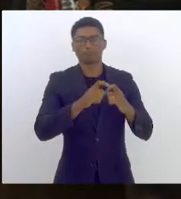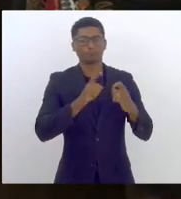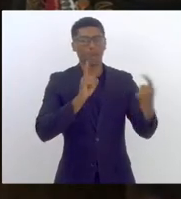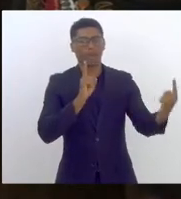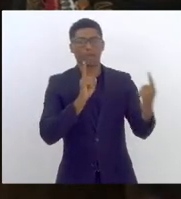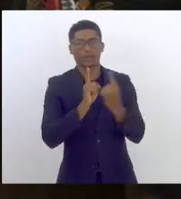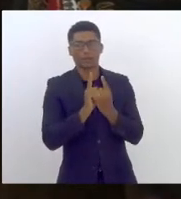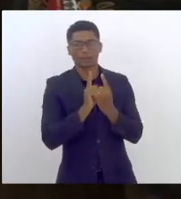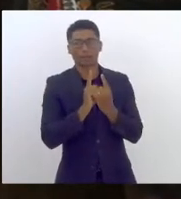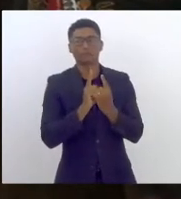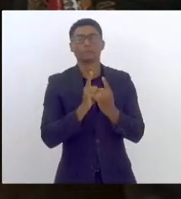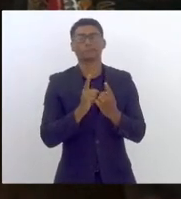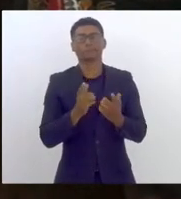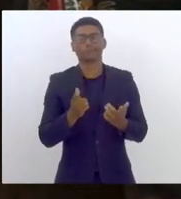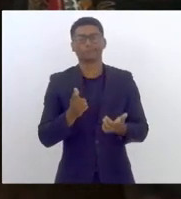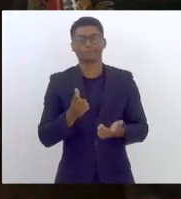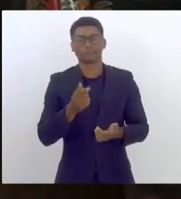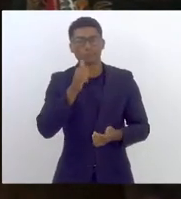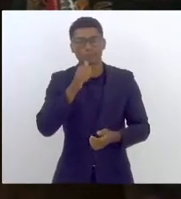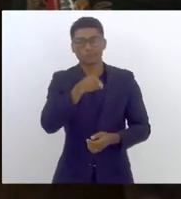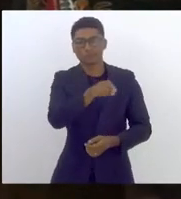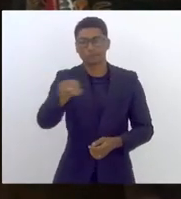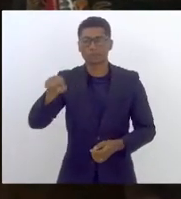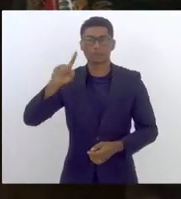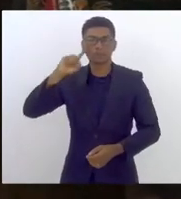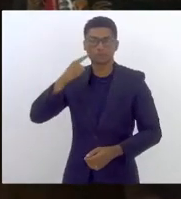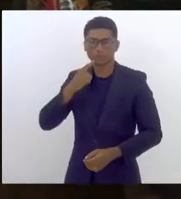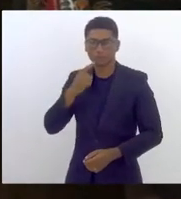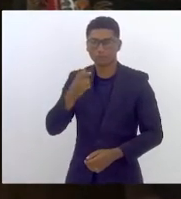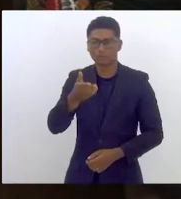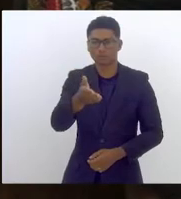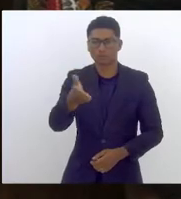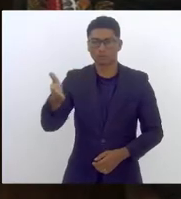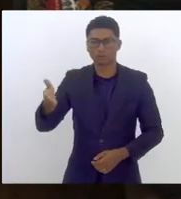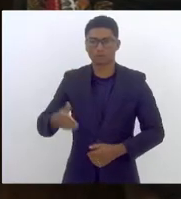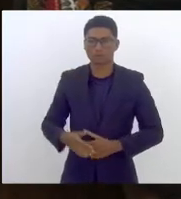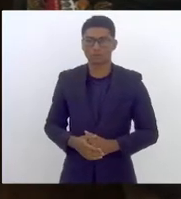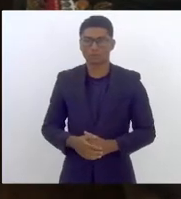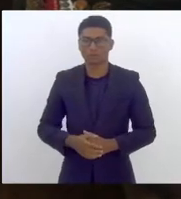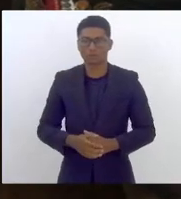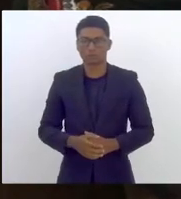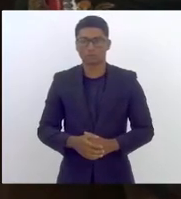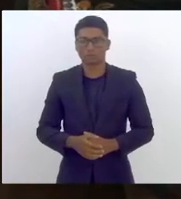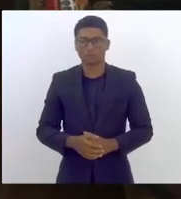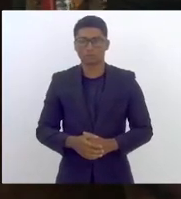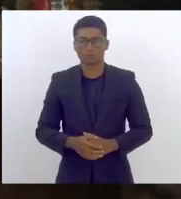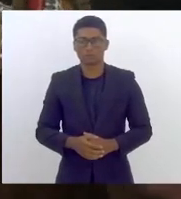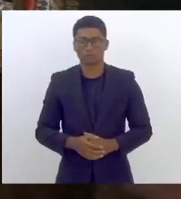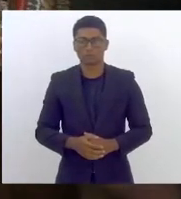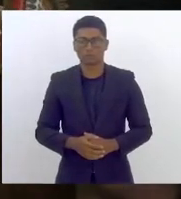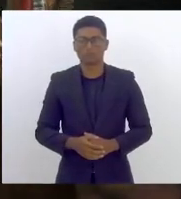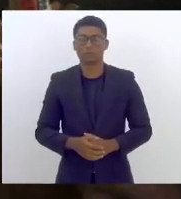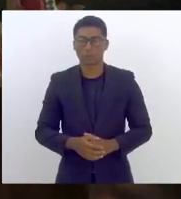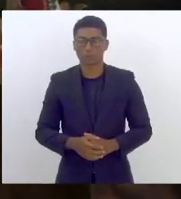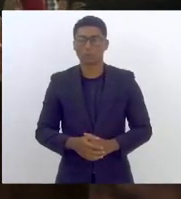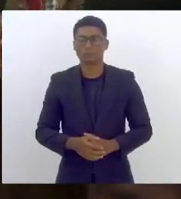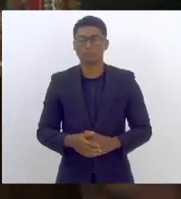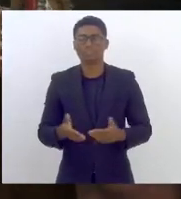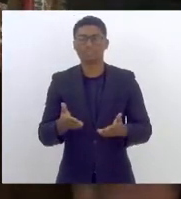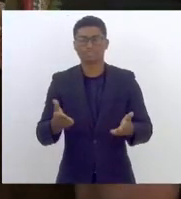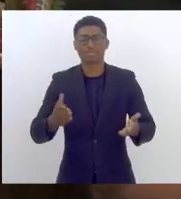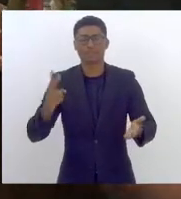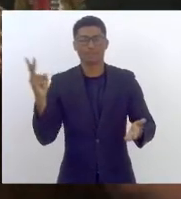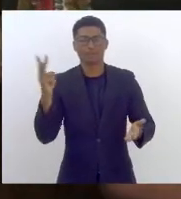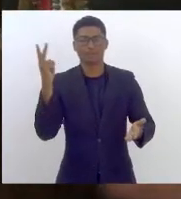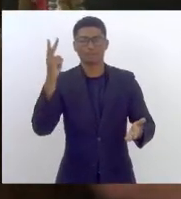possa dar a essas mulheres surdas surdas Desculpe é uma valorização